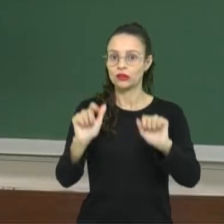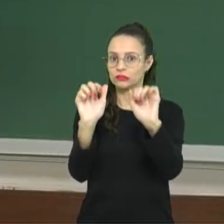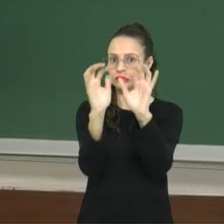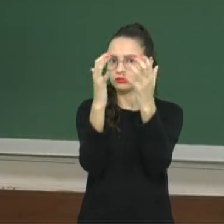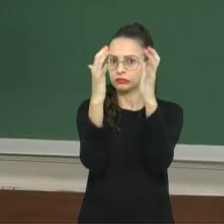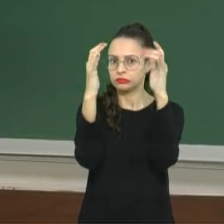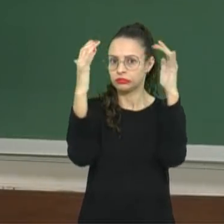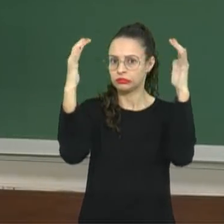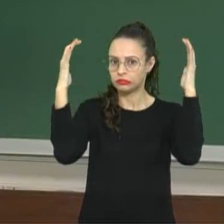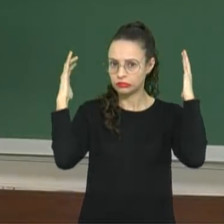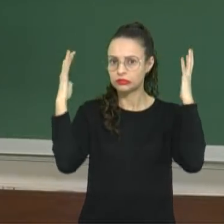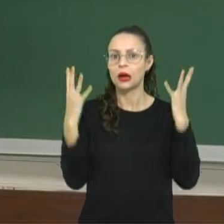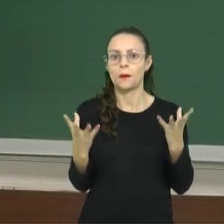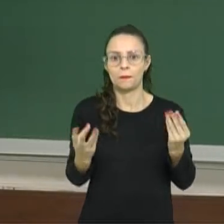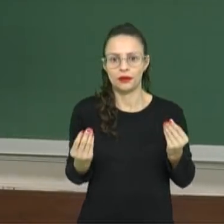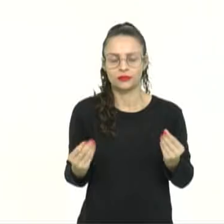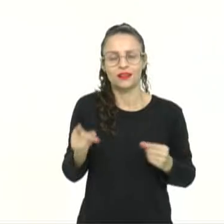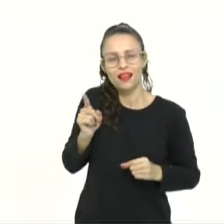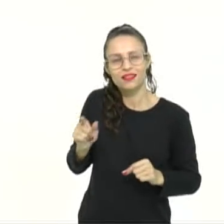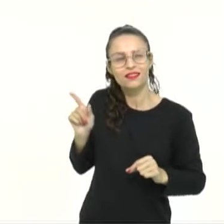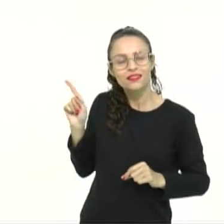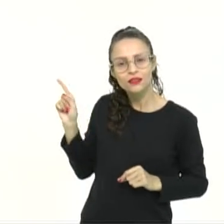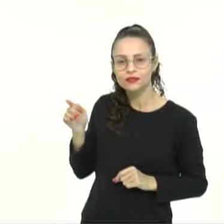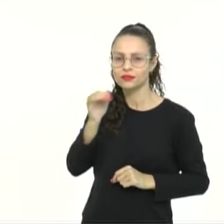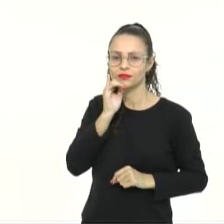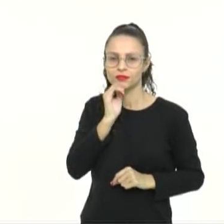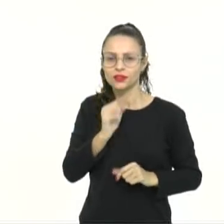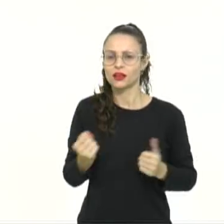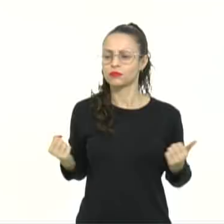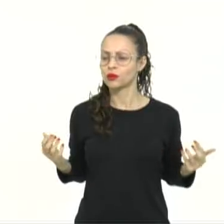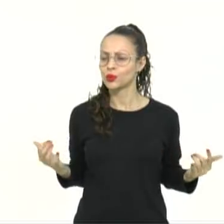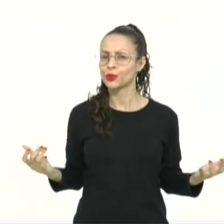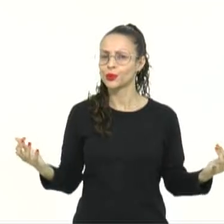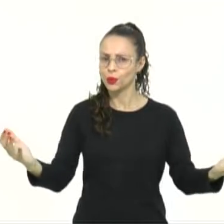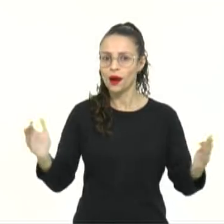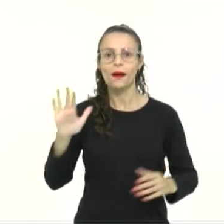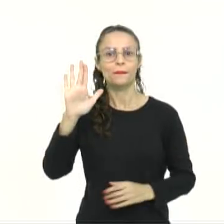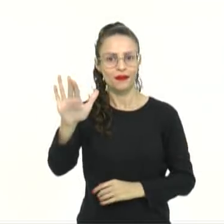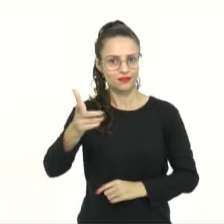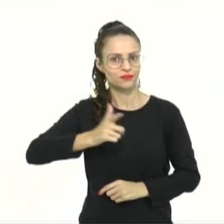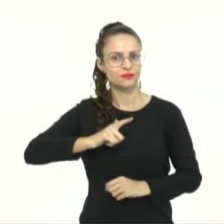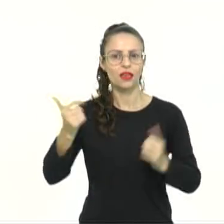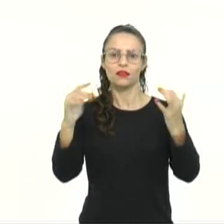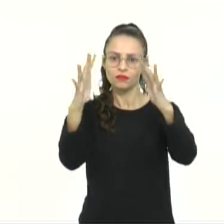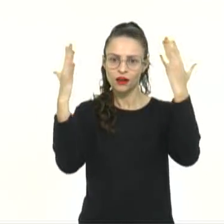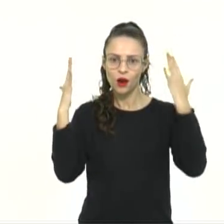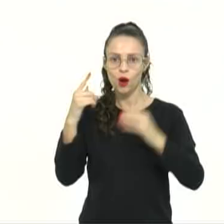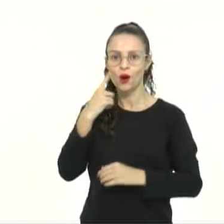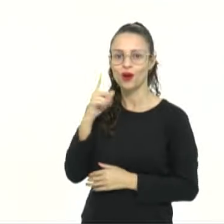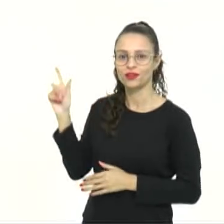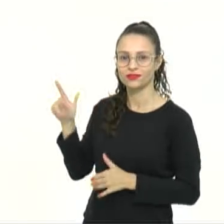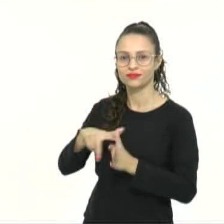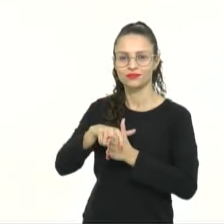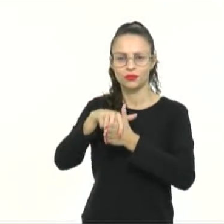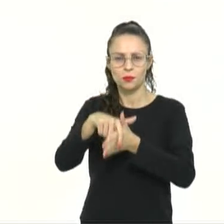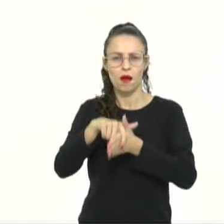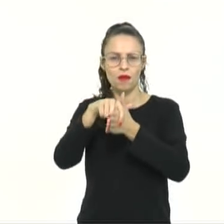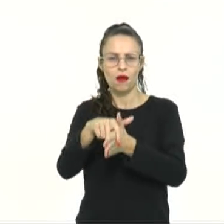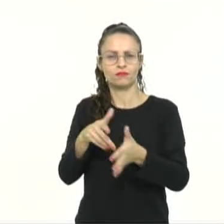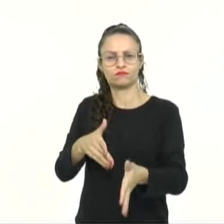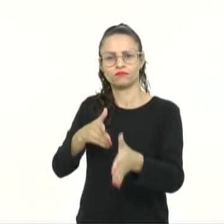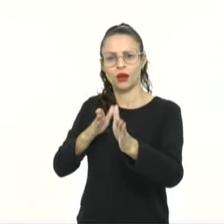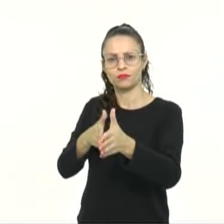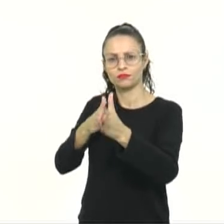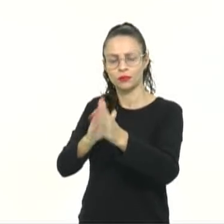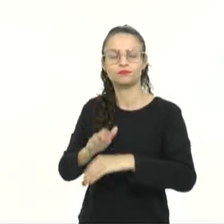era mais fechada, conduzindo ali as tropas, os animais. Aqui nós temos a figura dos tropeiros, né? Então bem bacana a gente ver